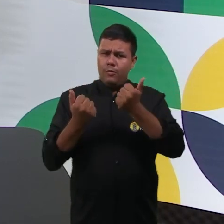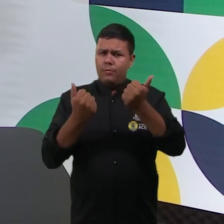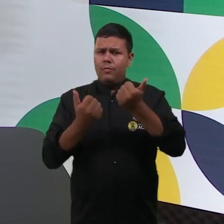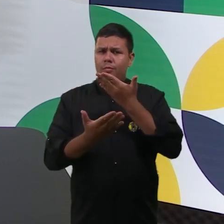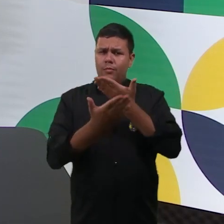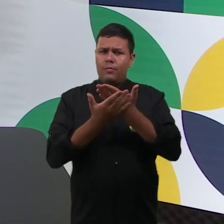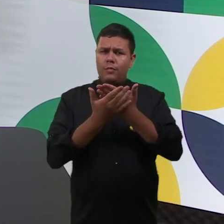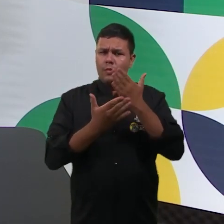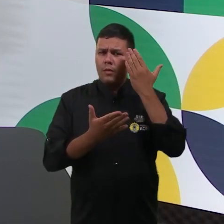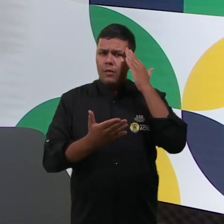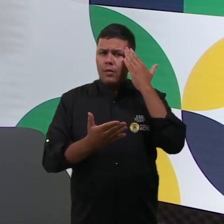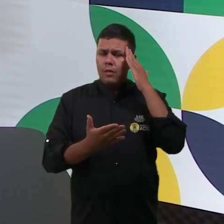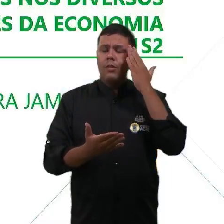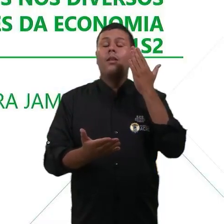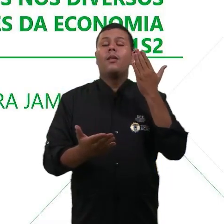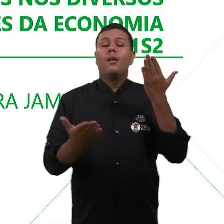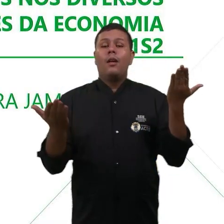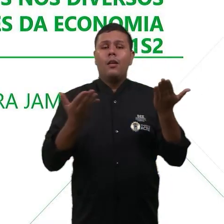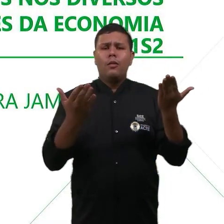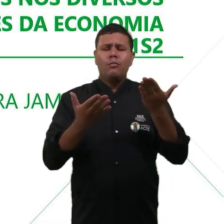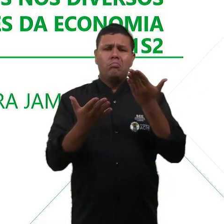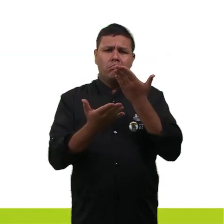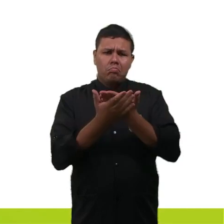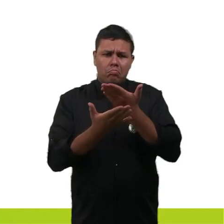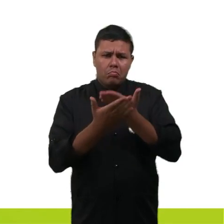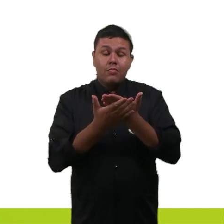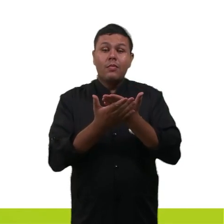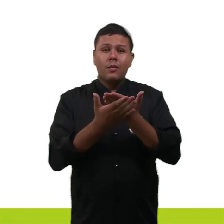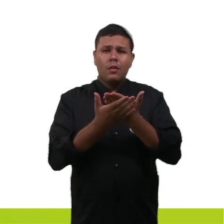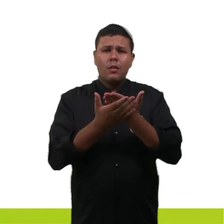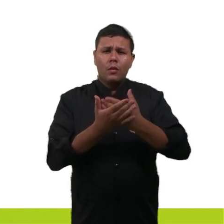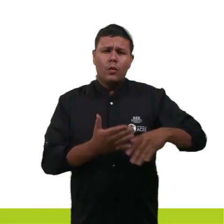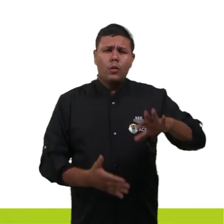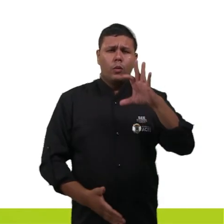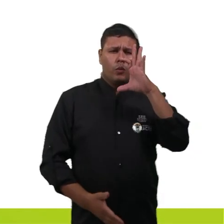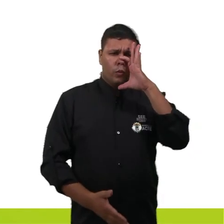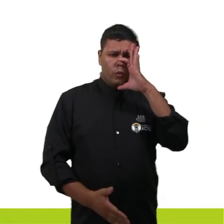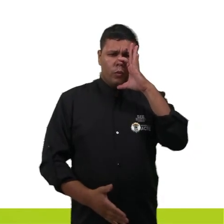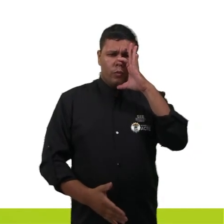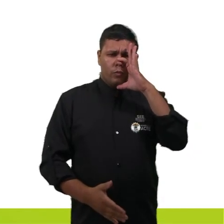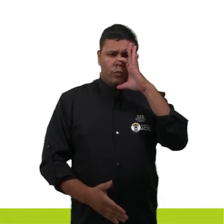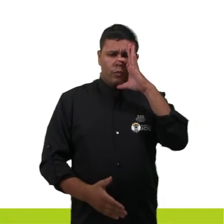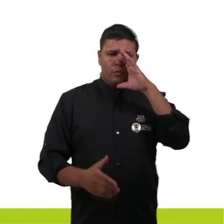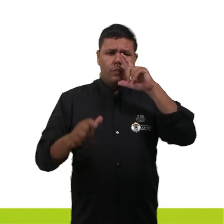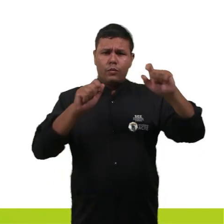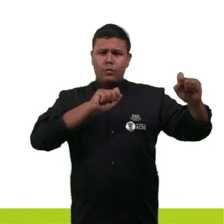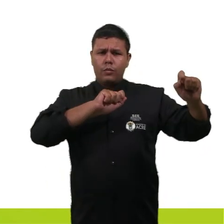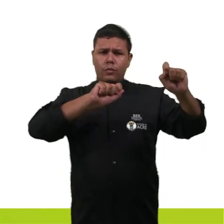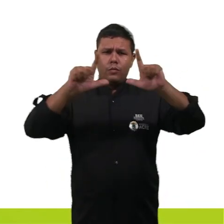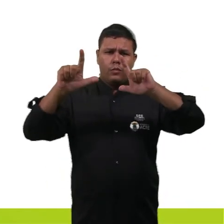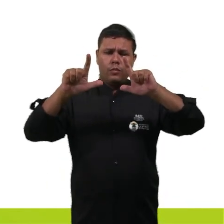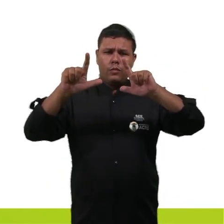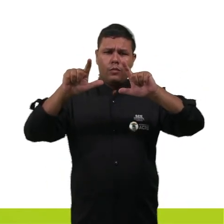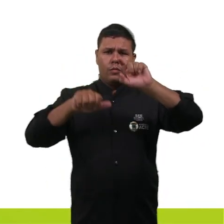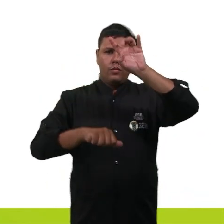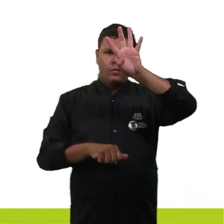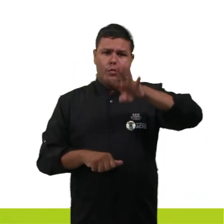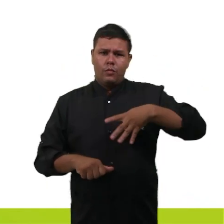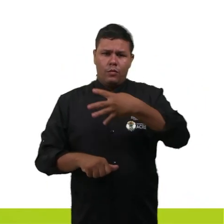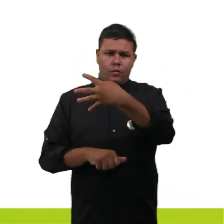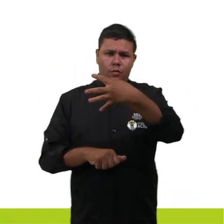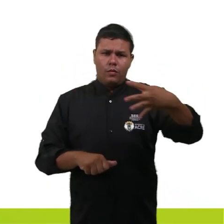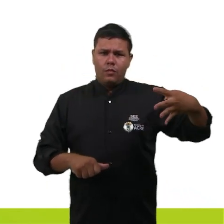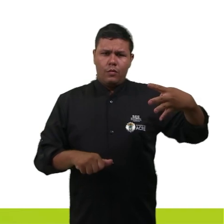mais da nossa aula de hoje? Primeiro, eu quero que vocês observem na tela um esquema sobre os setores